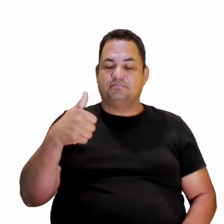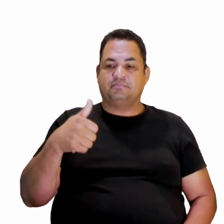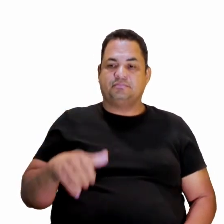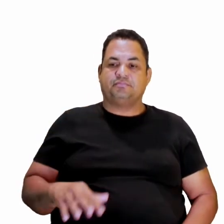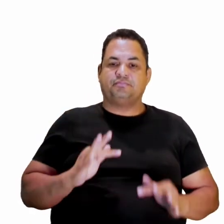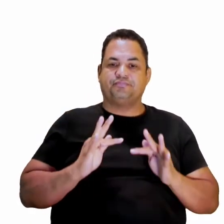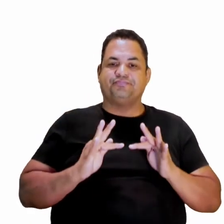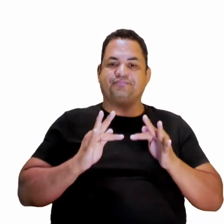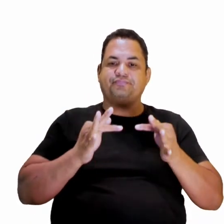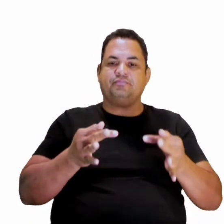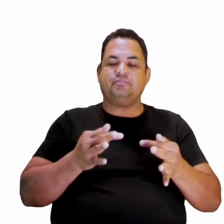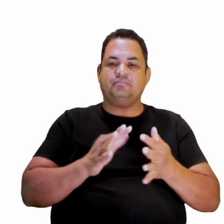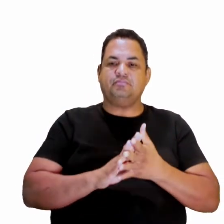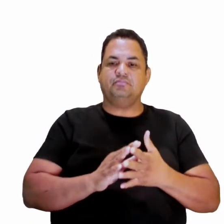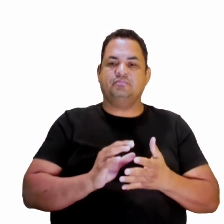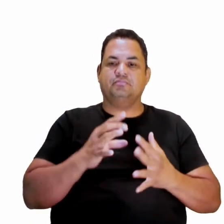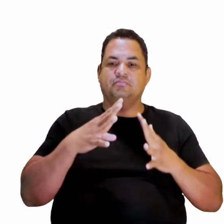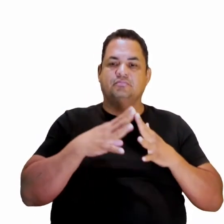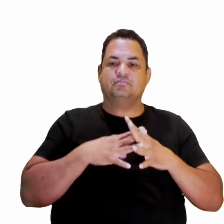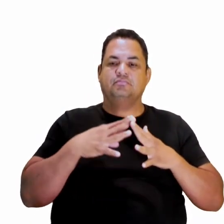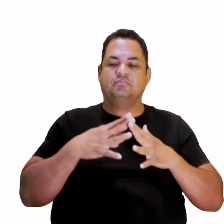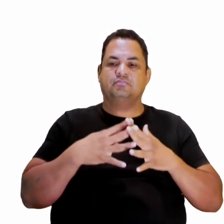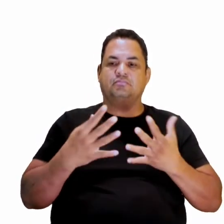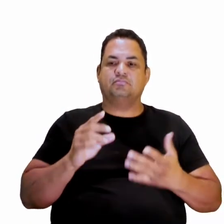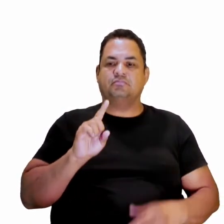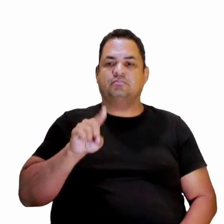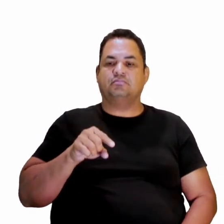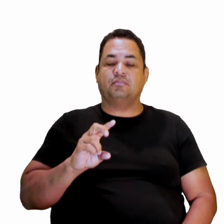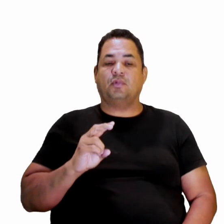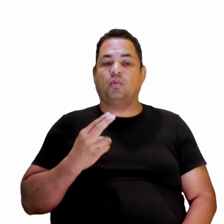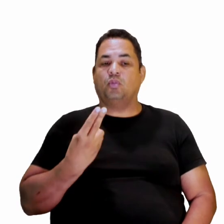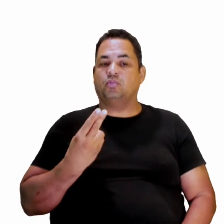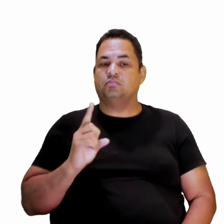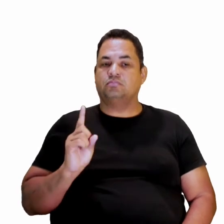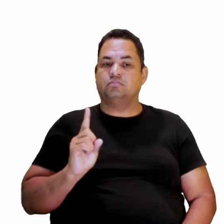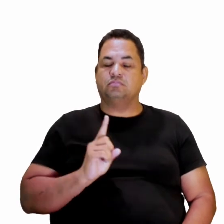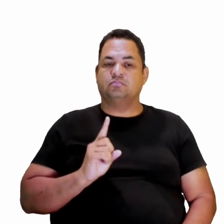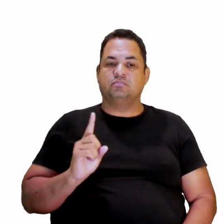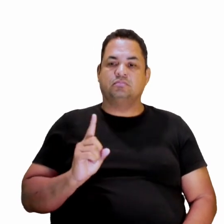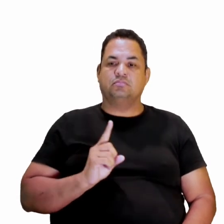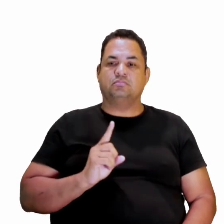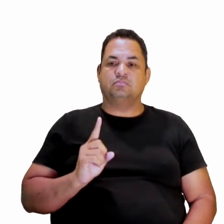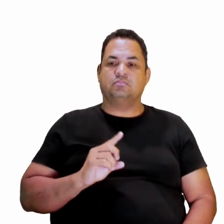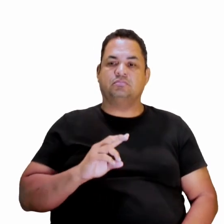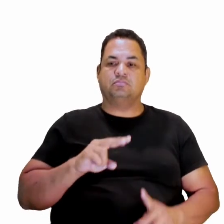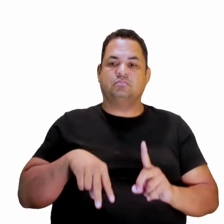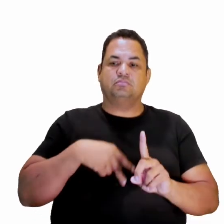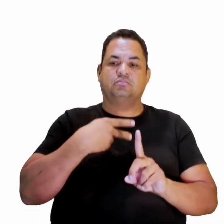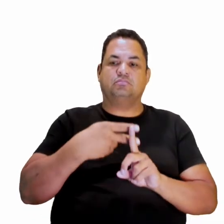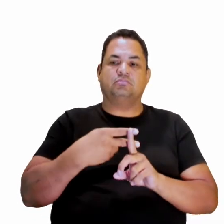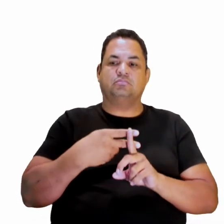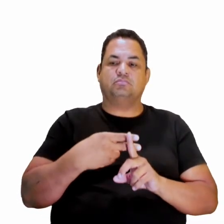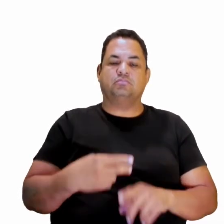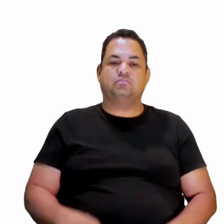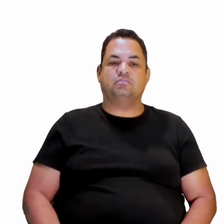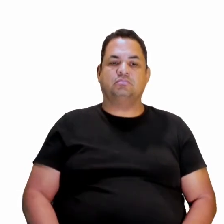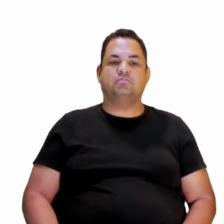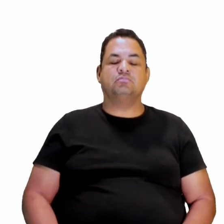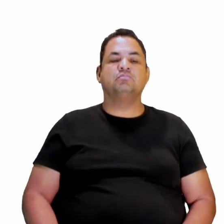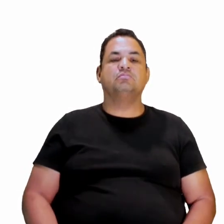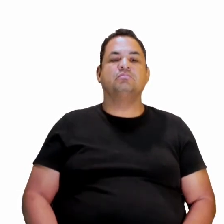o final dessa consoante é ou não é dobrado. E aí, a gente vai ver aqui o